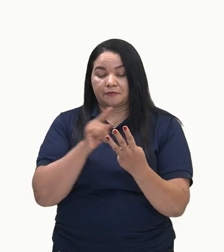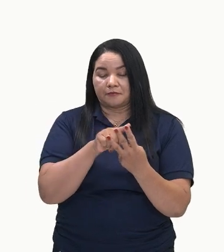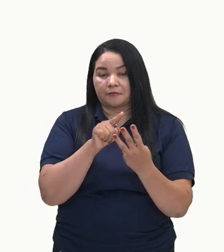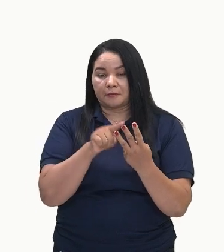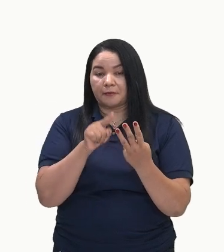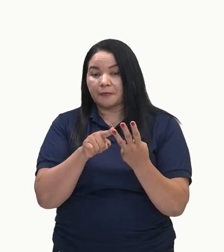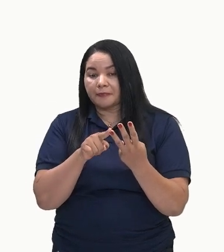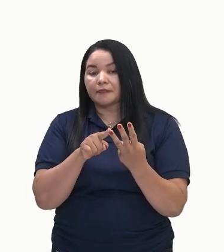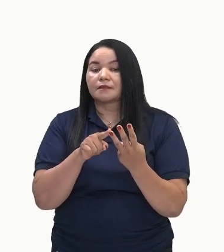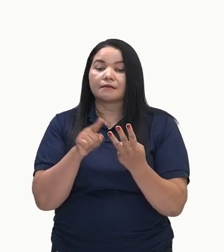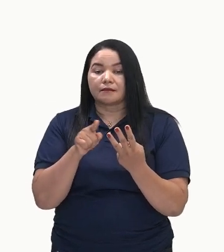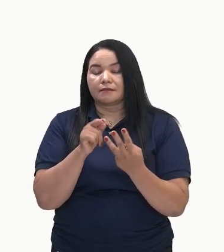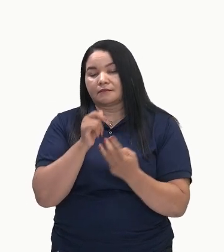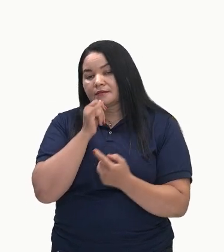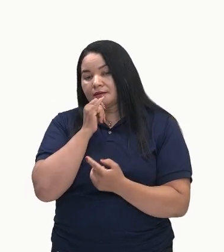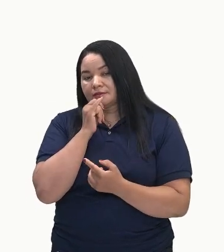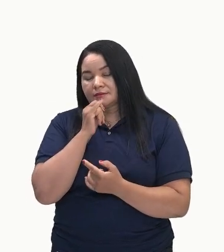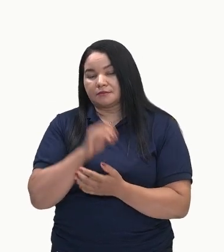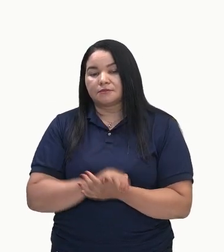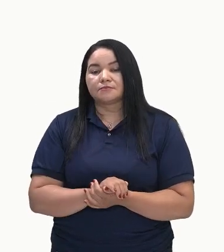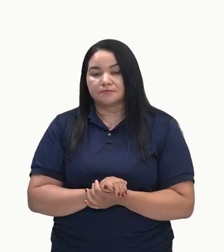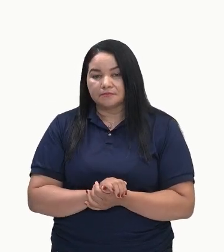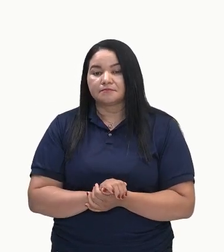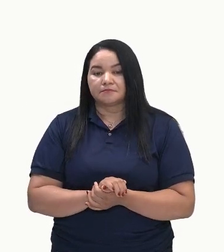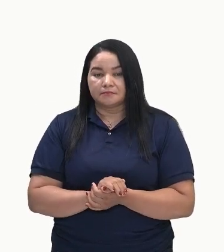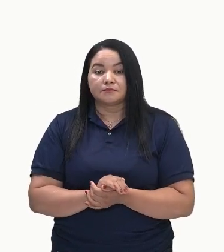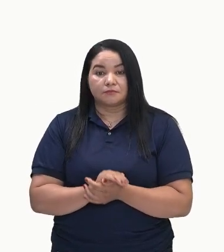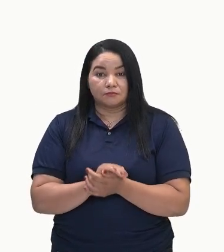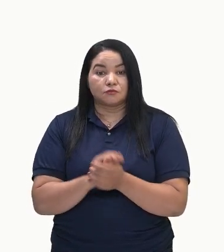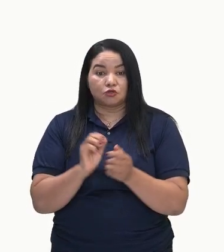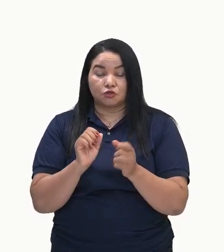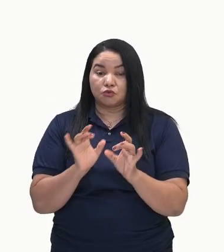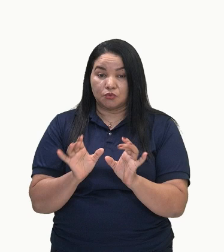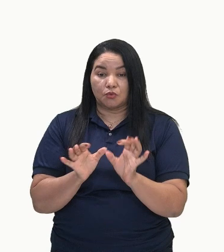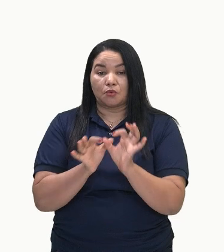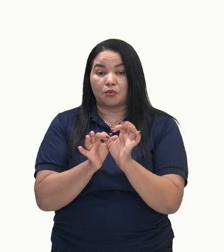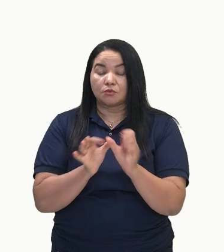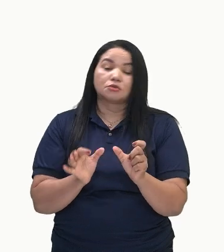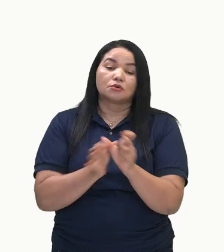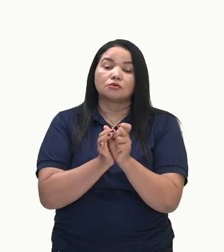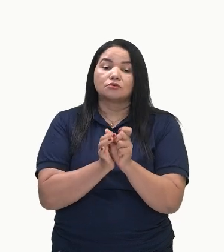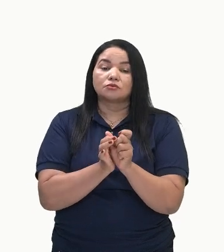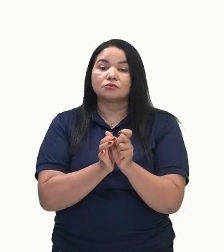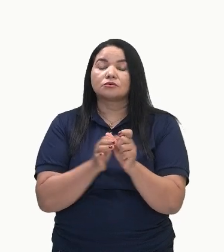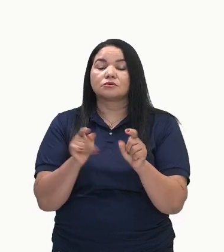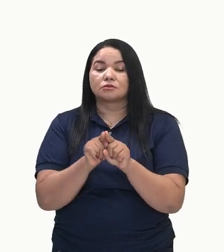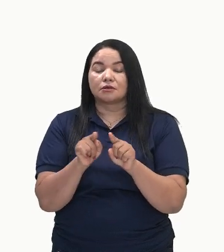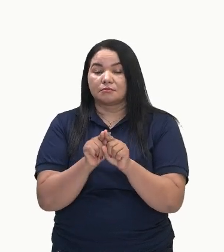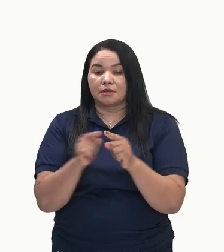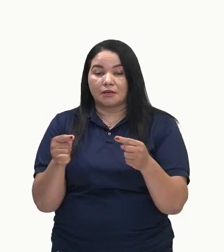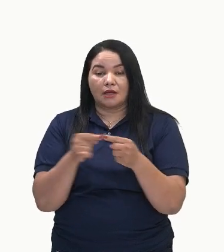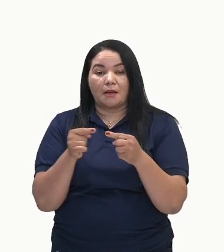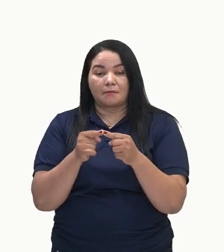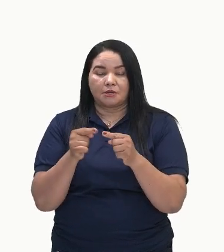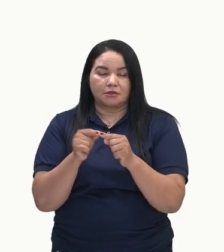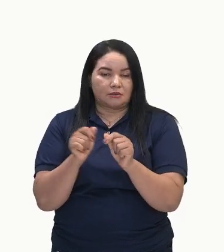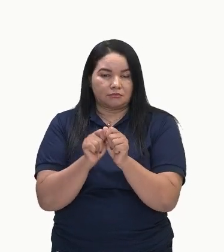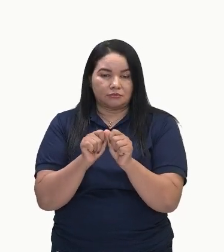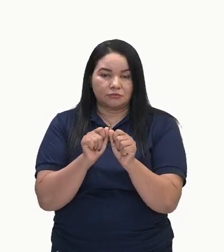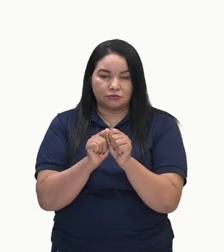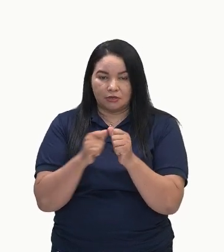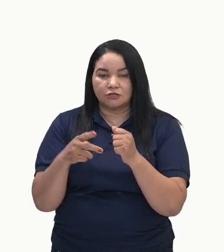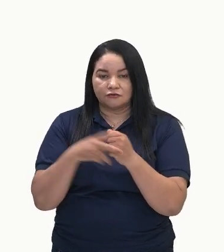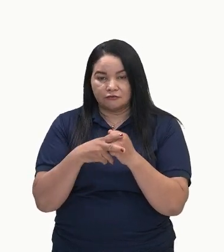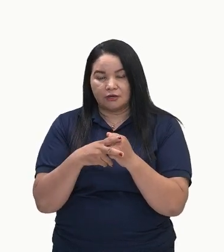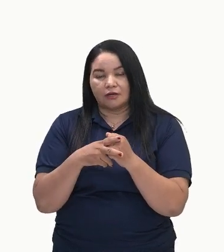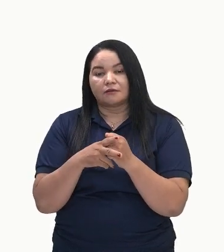né? De conjunções também, né? Que são advérbios e estão funcionando como